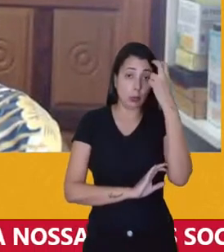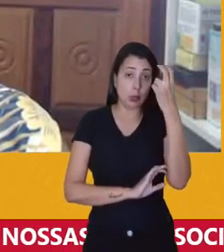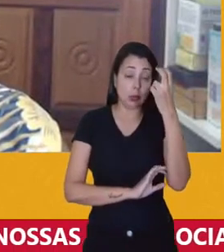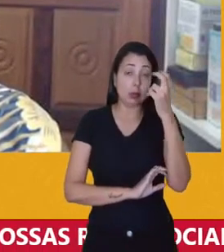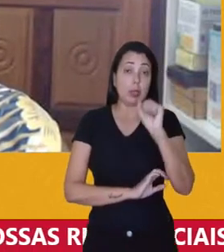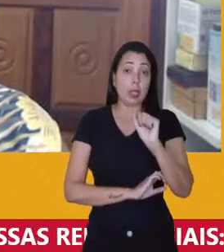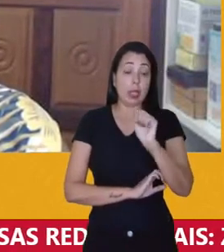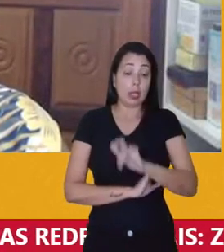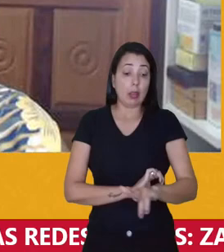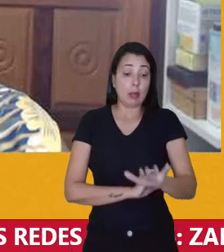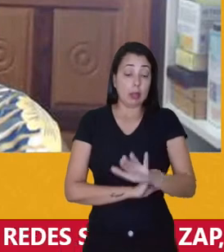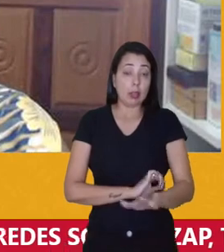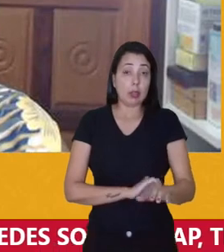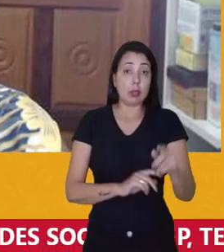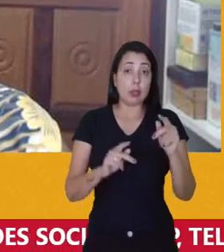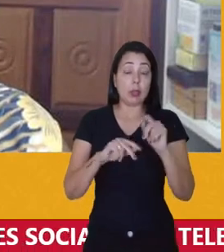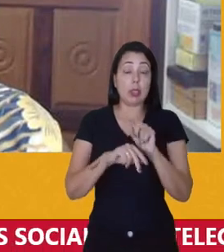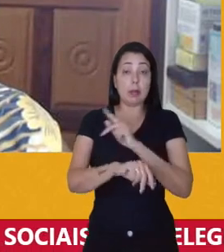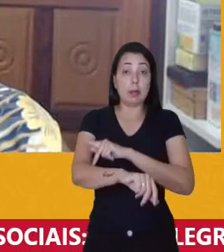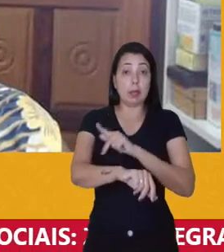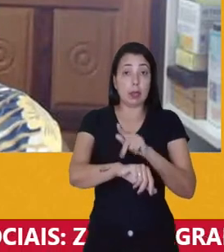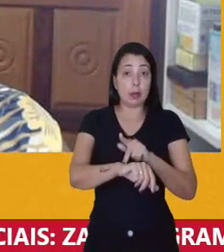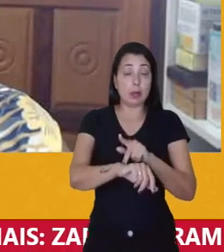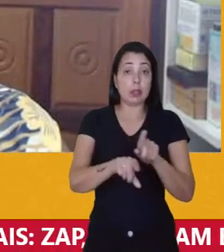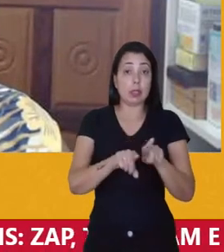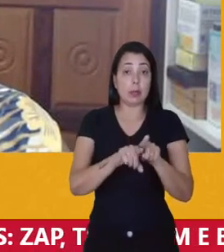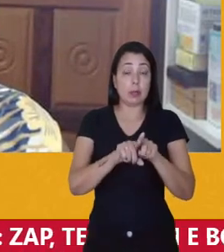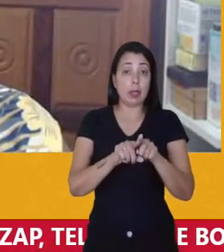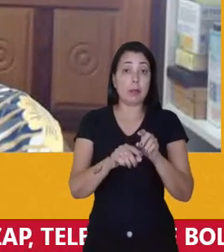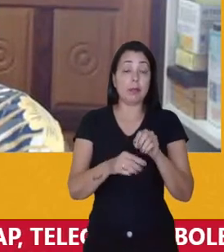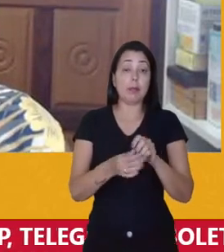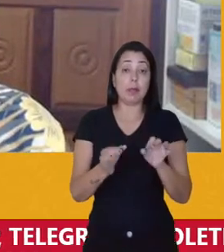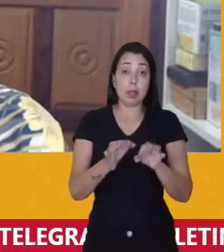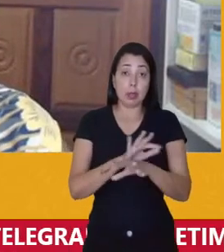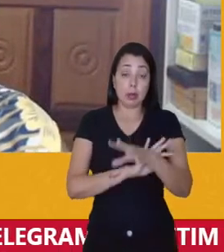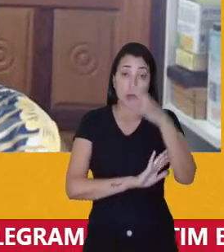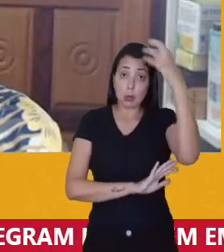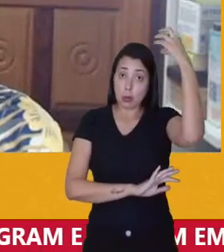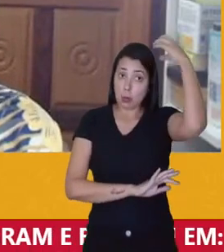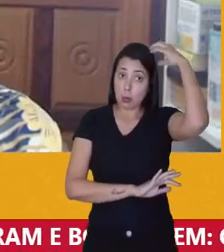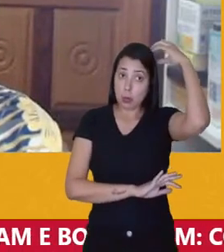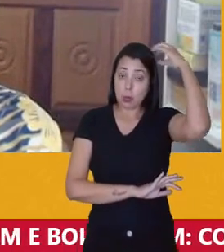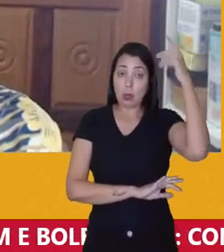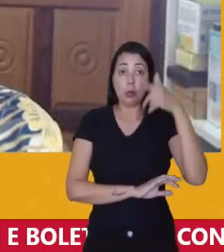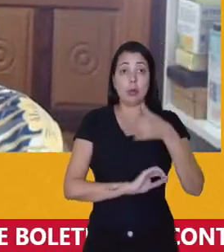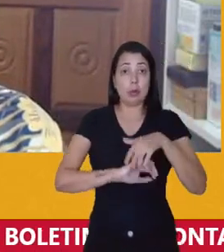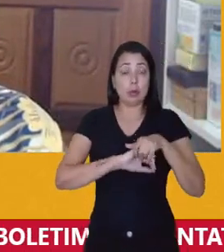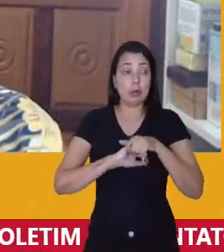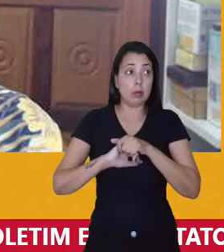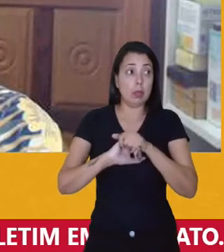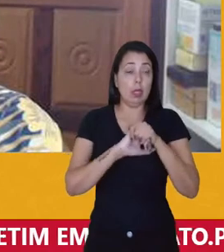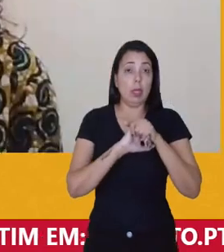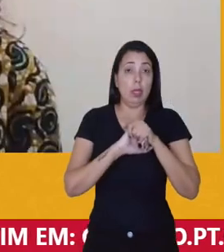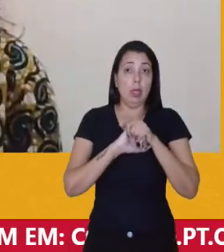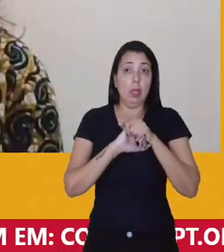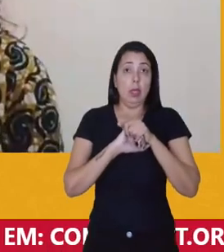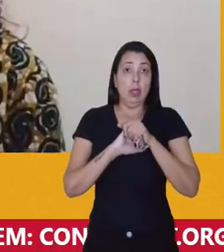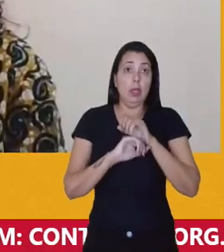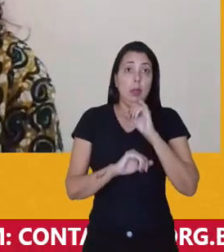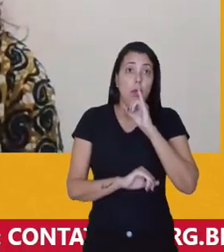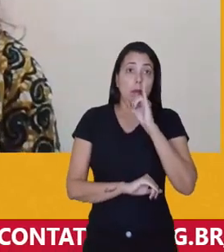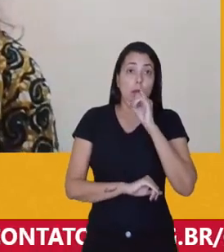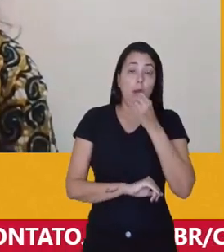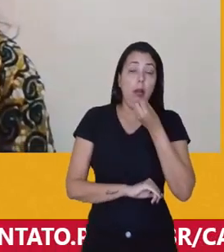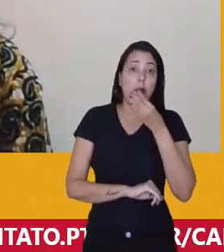Pedagogias Descolonizadoras. Ellen, prazer ter você aqui, sua saudação. Olá,